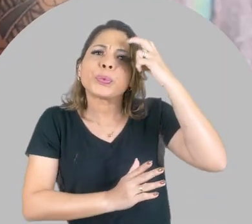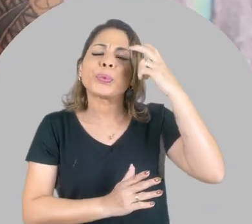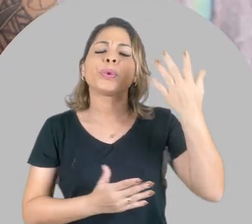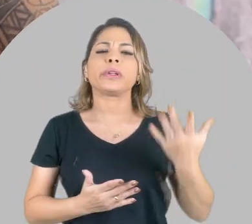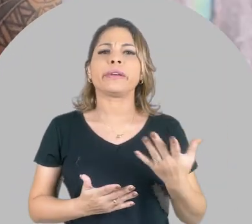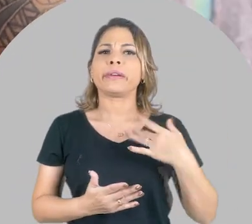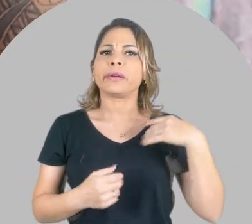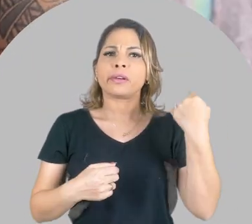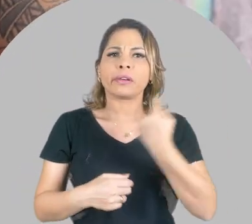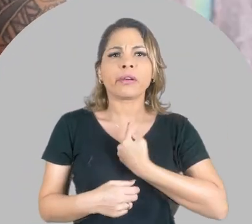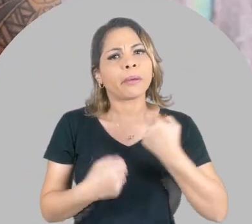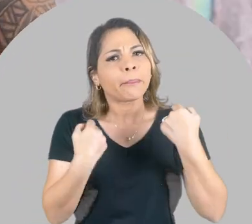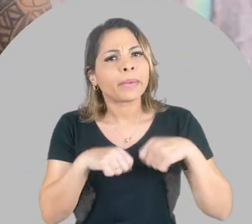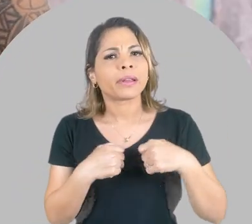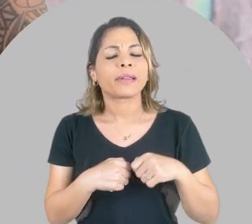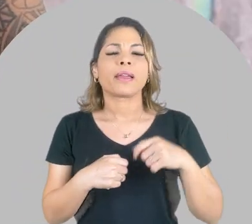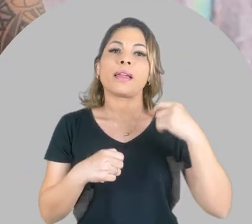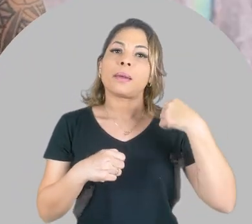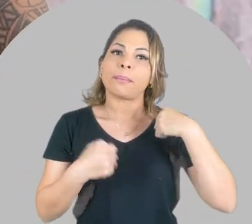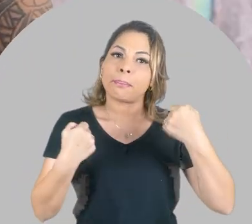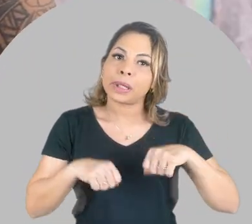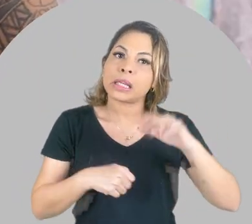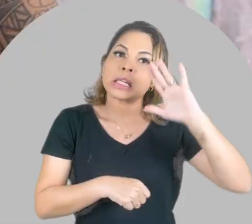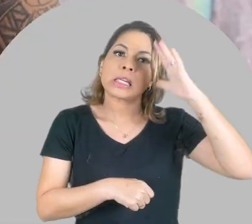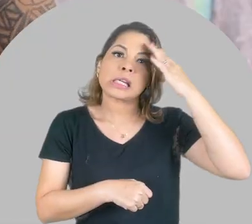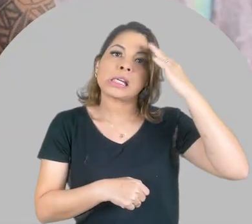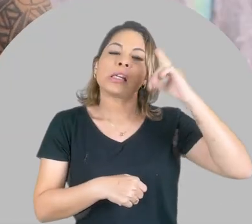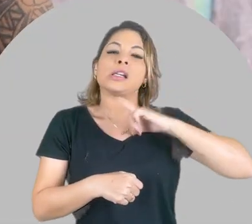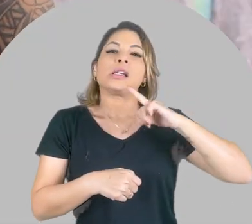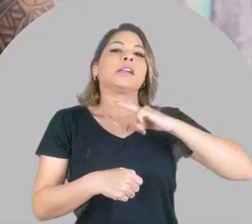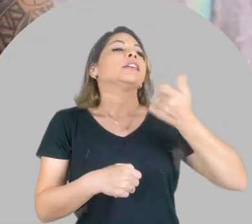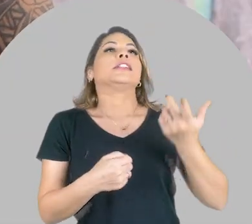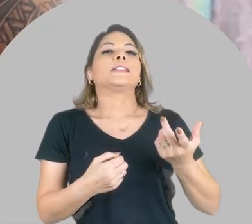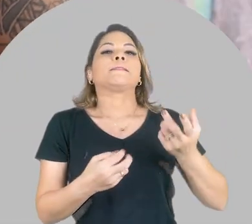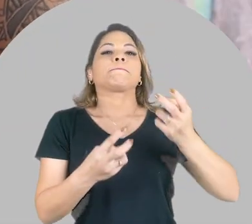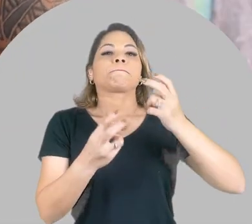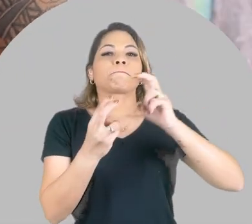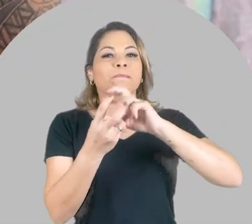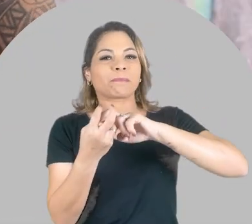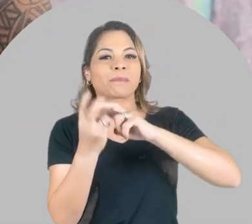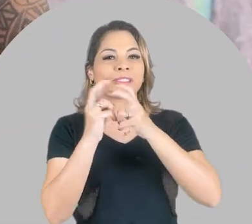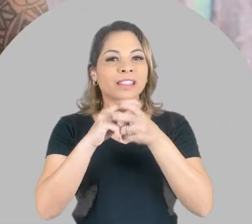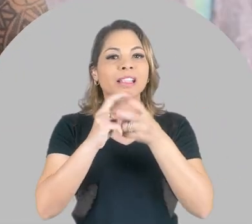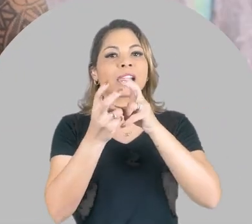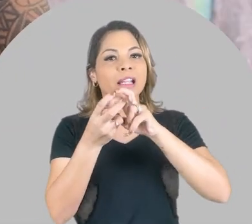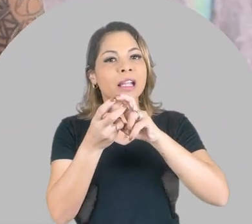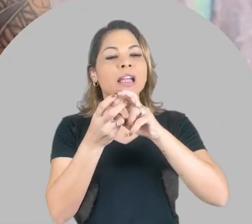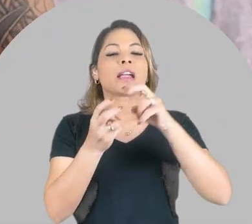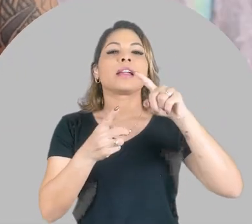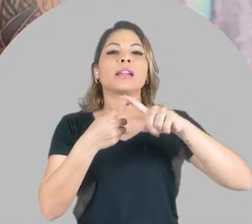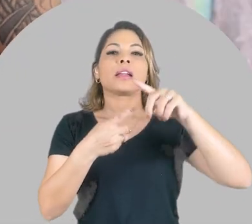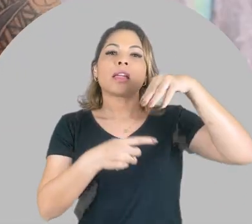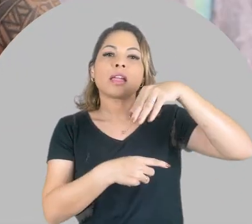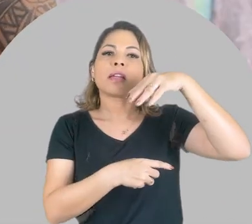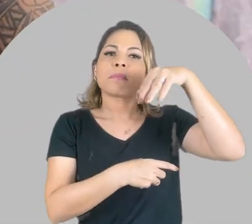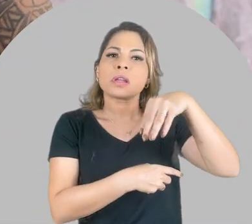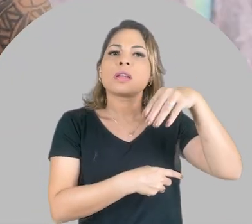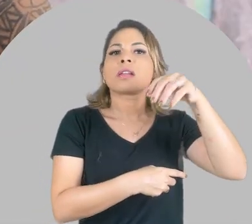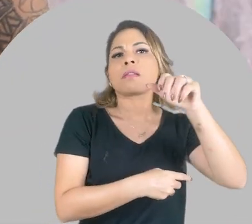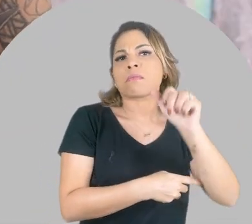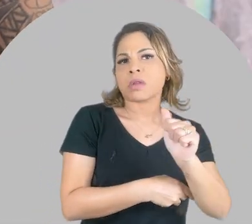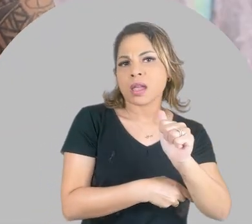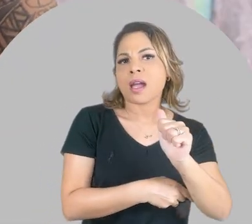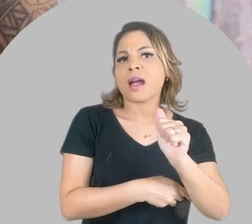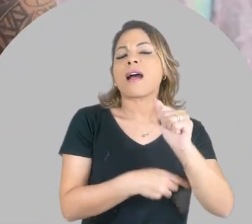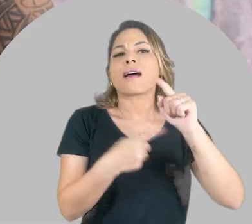de conhecimento, de cultura que a gente precisa. Então a gente vai ter que entender que o jiu-jitsu, que o MMA em si hoje, que é